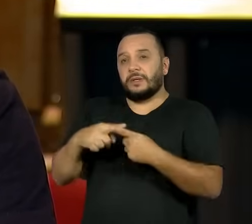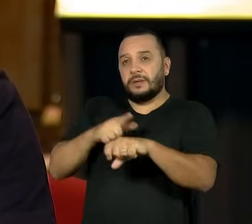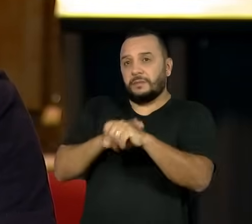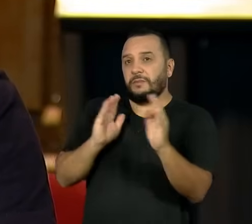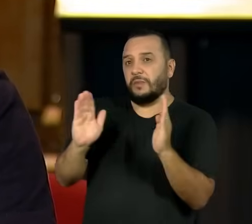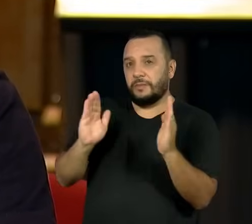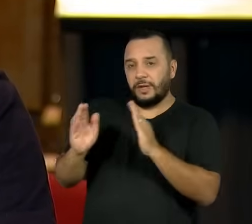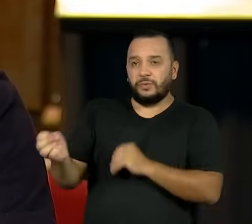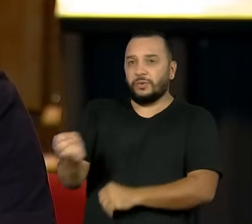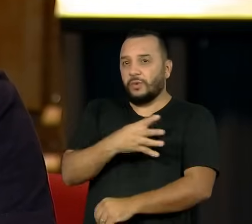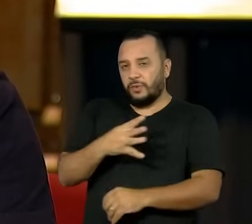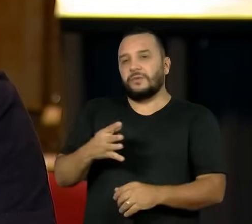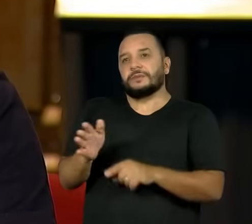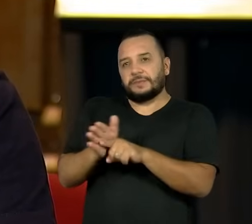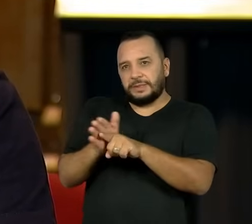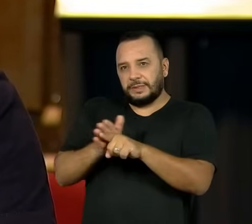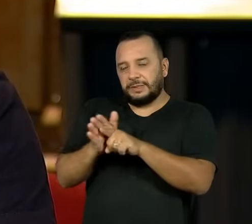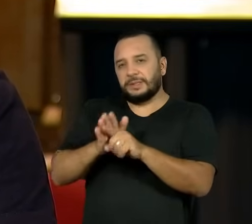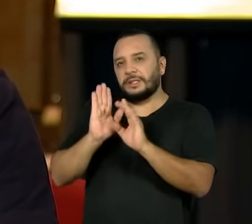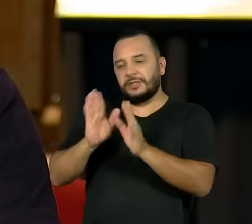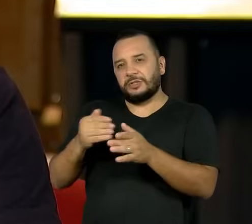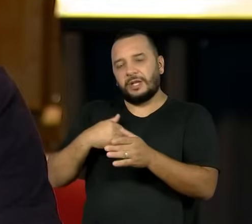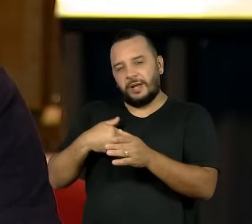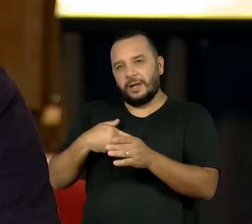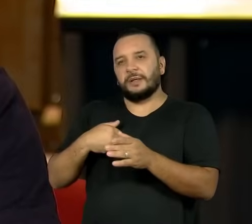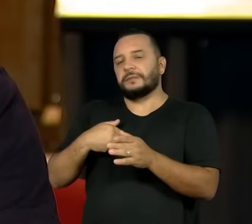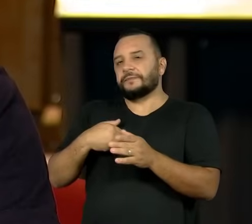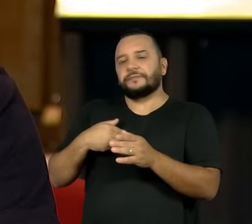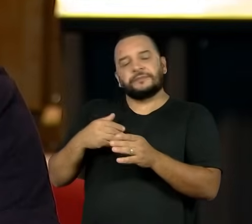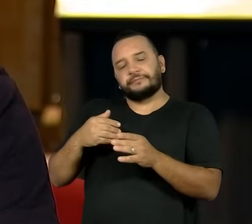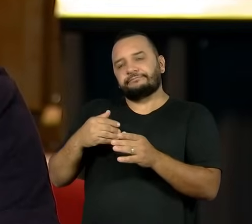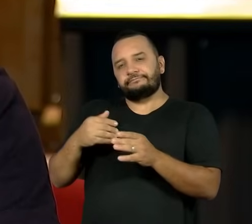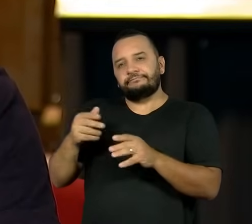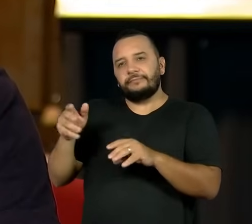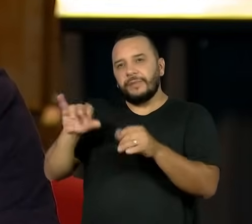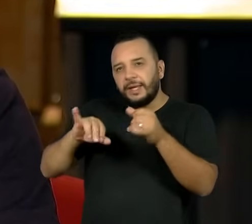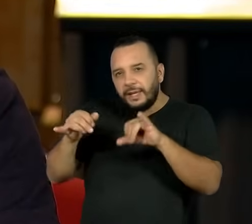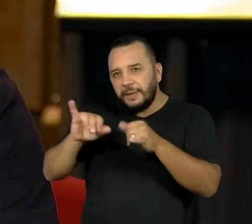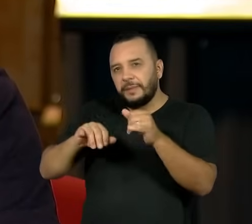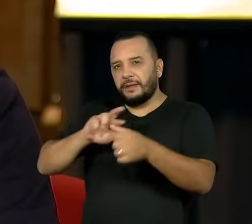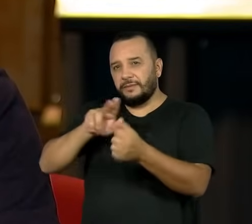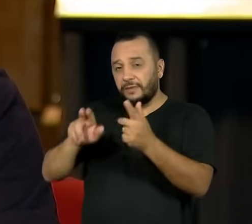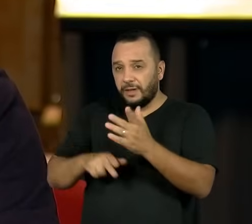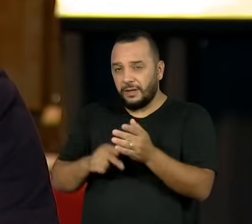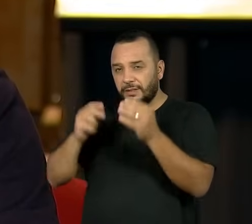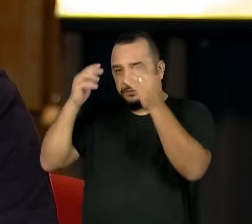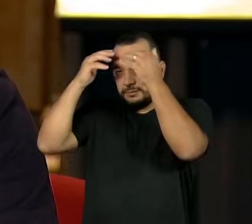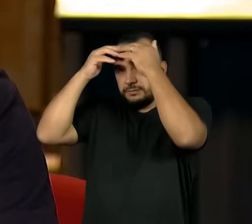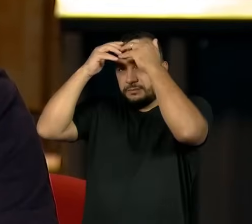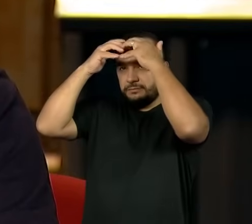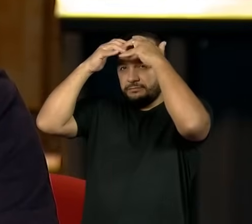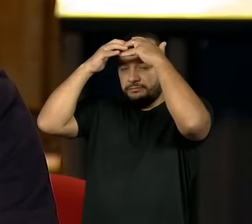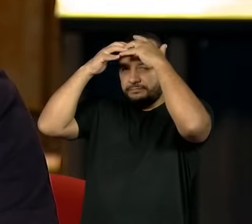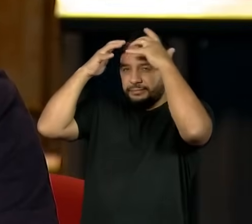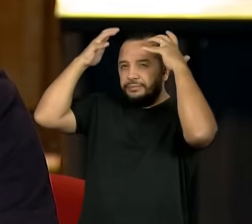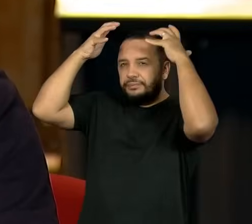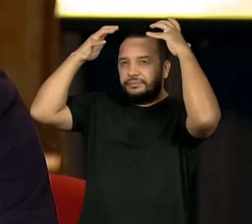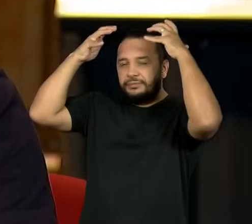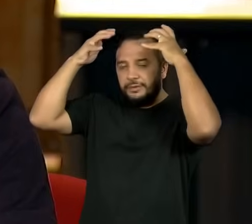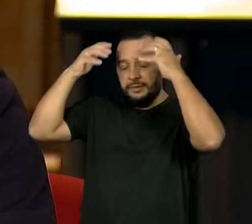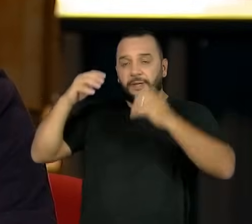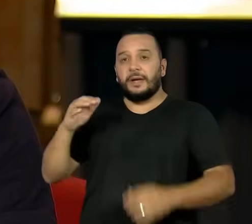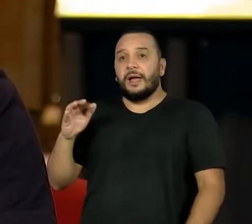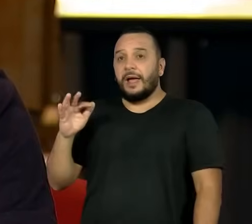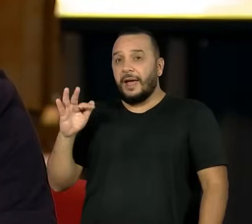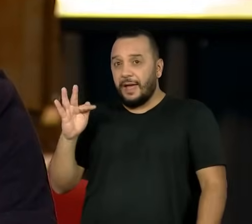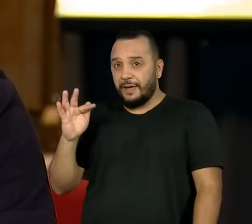de pesquisa com substâncias psicodélicas. É muito provável que em 2024 o FDA americano aprove a